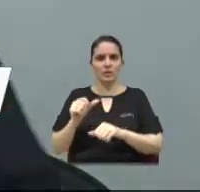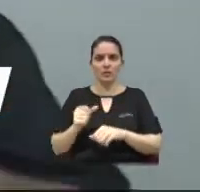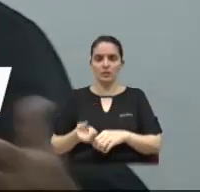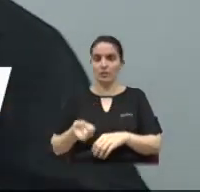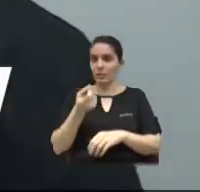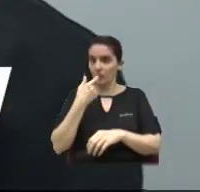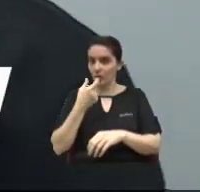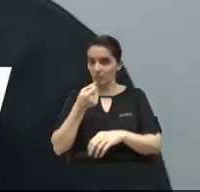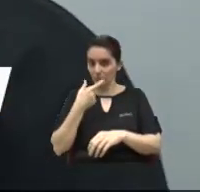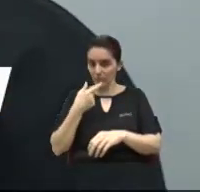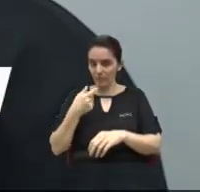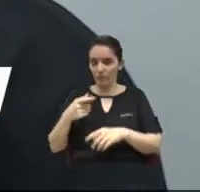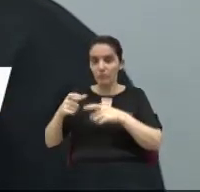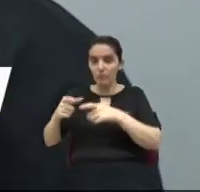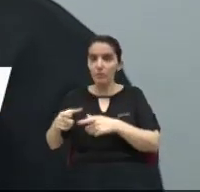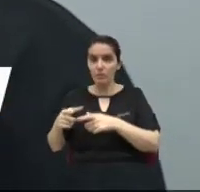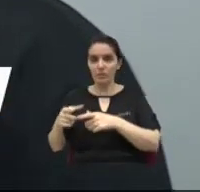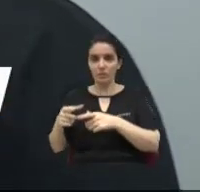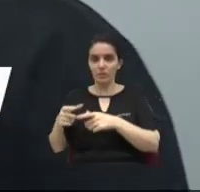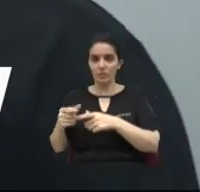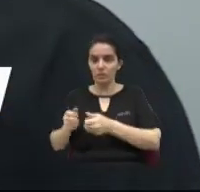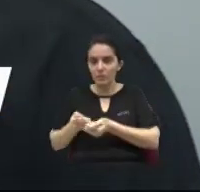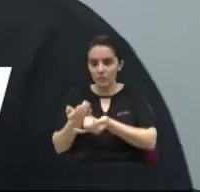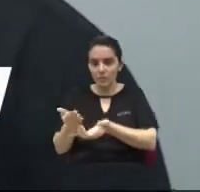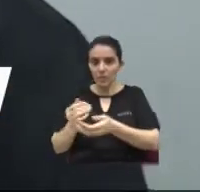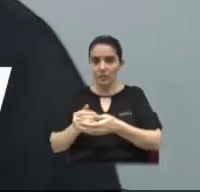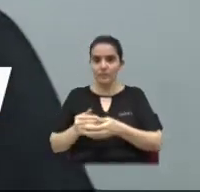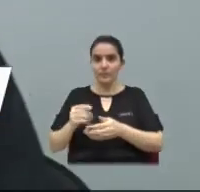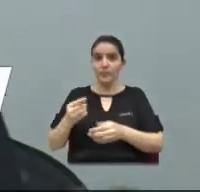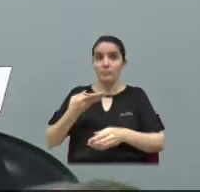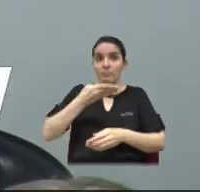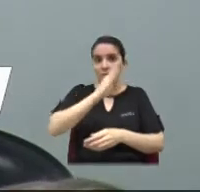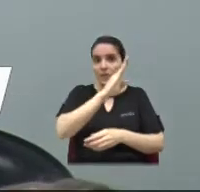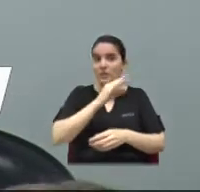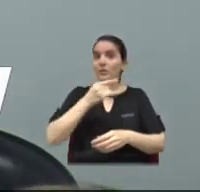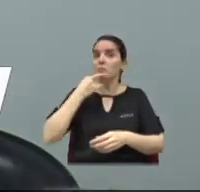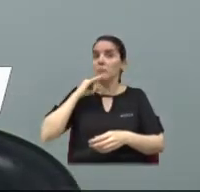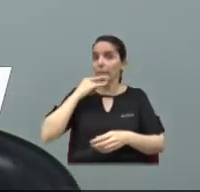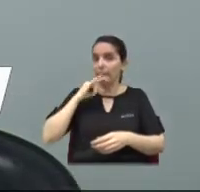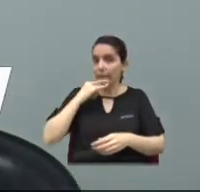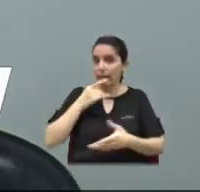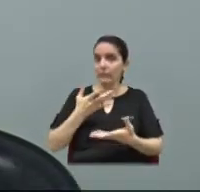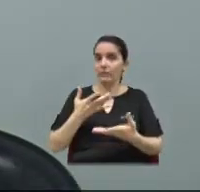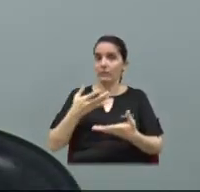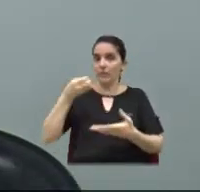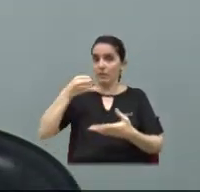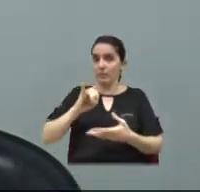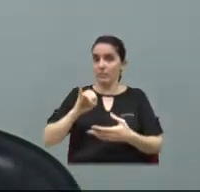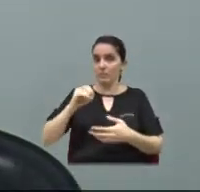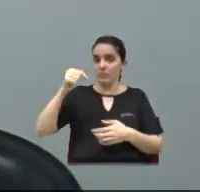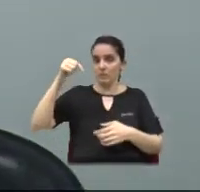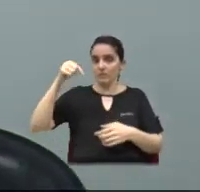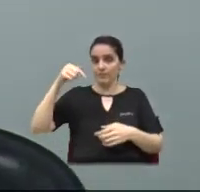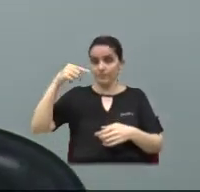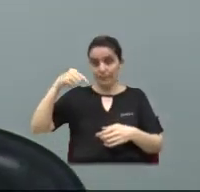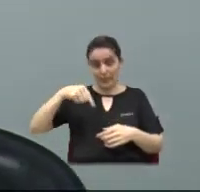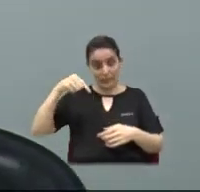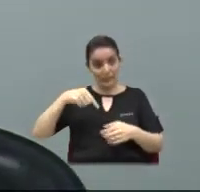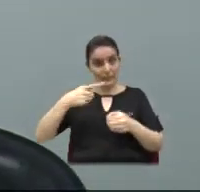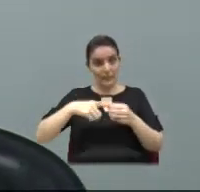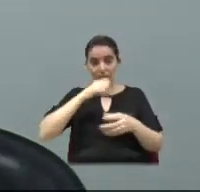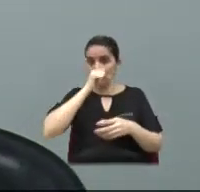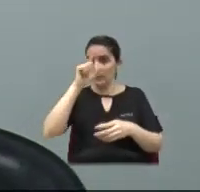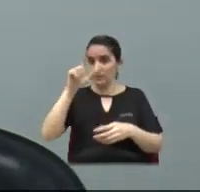o envio da farmácia para Piracicaba, né, se caso não tivessem as acomodações melhores para a